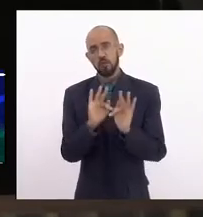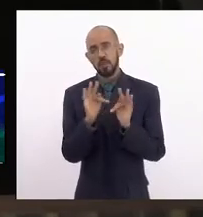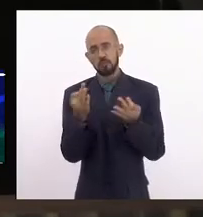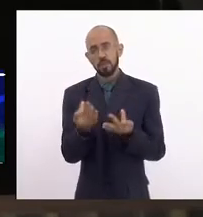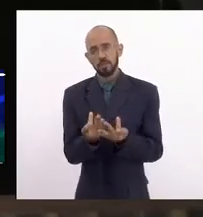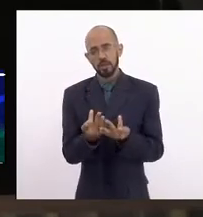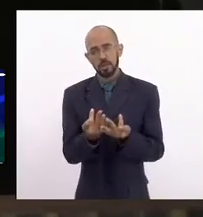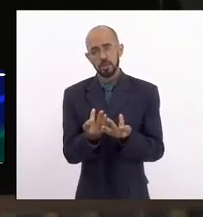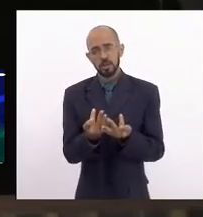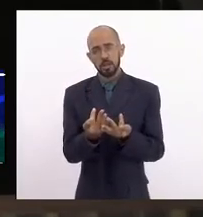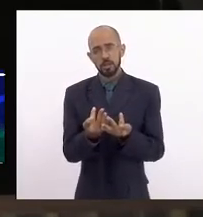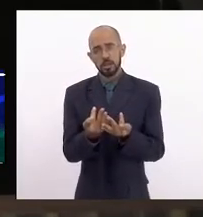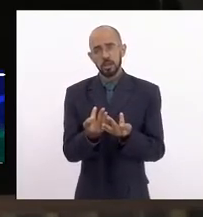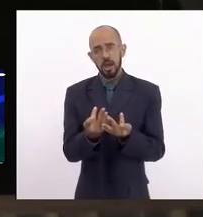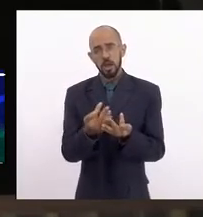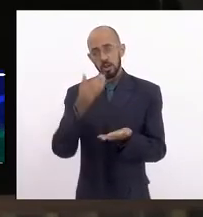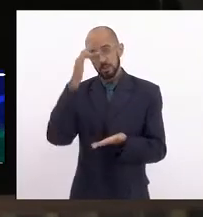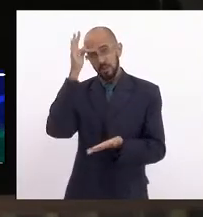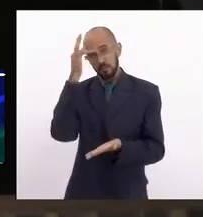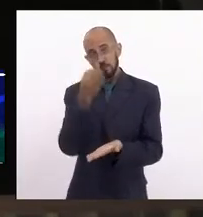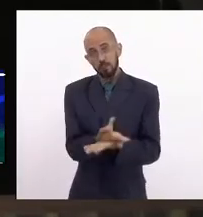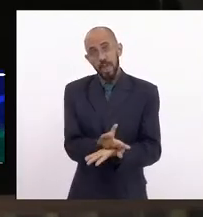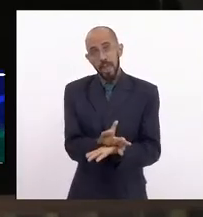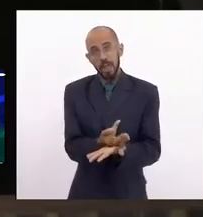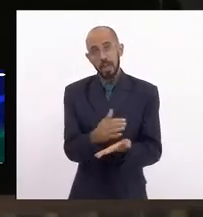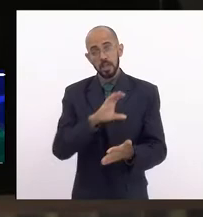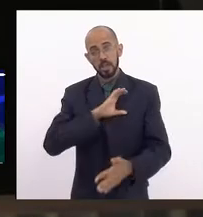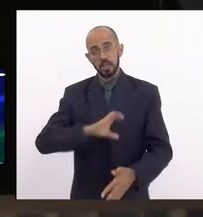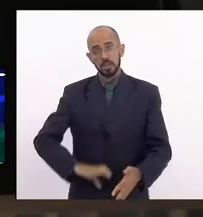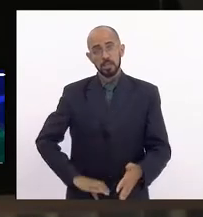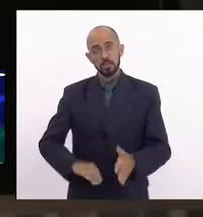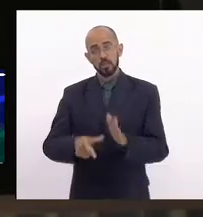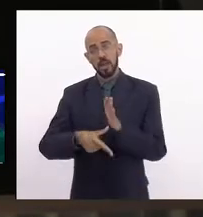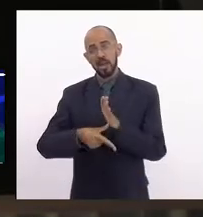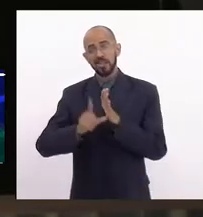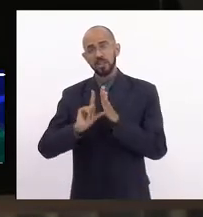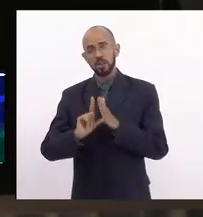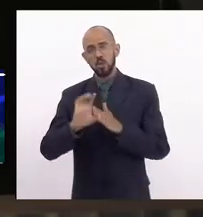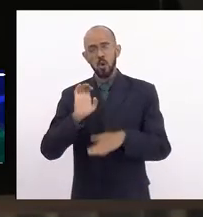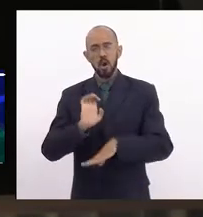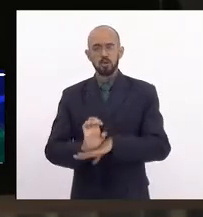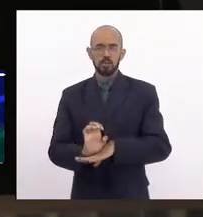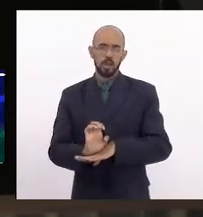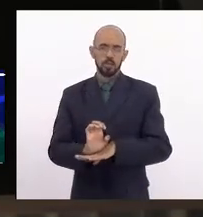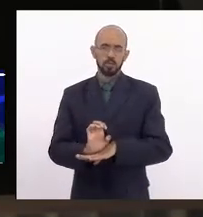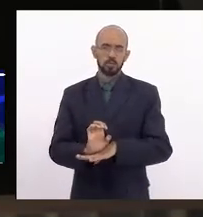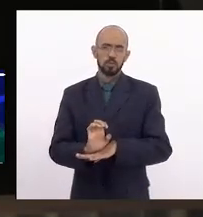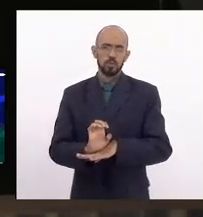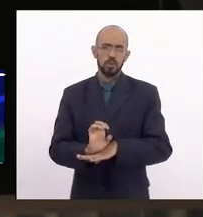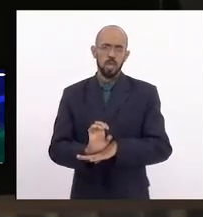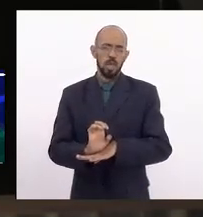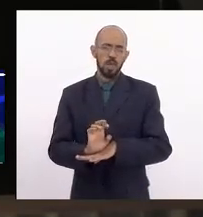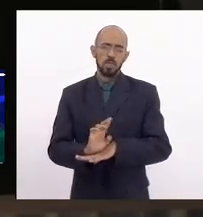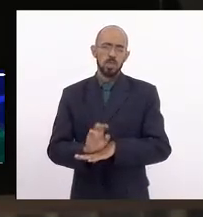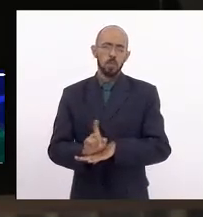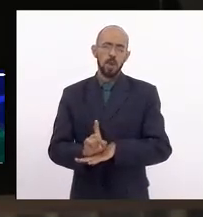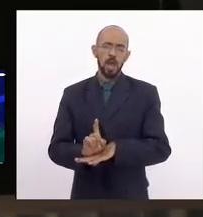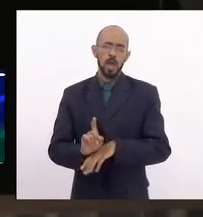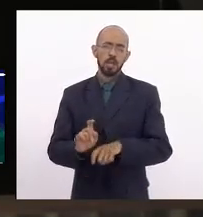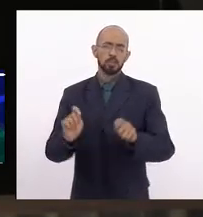a nossa fé em Cristo ela é anterior ao estado não compete